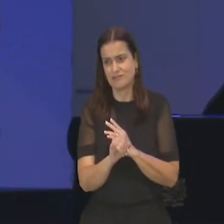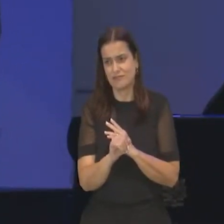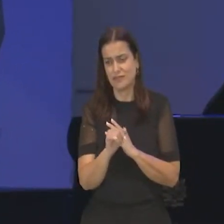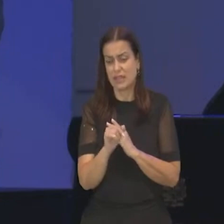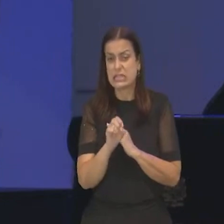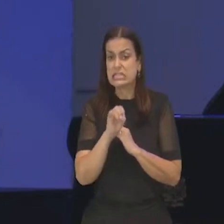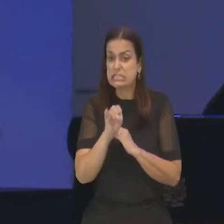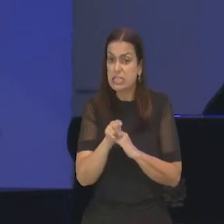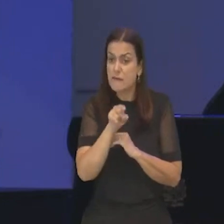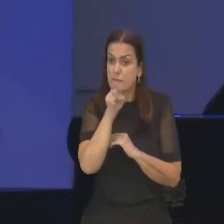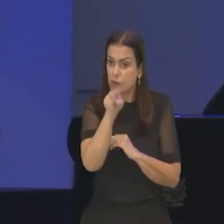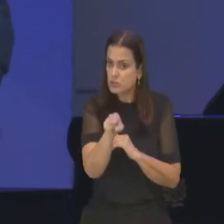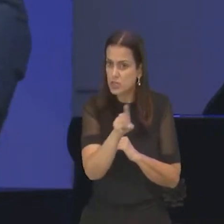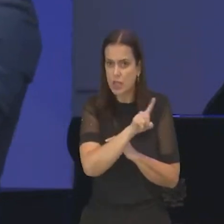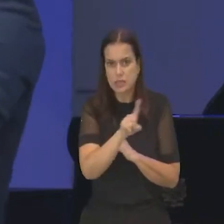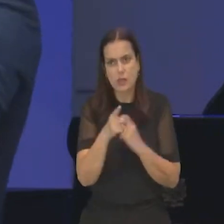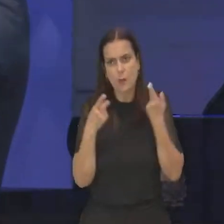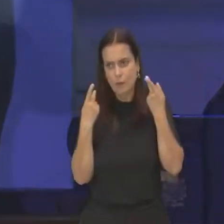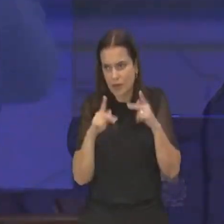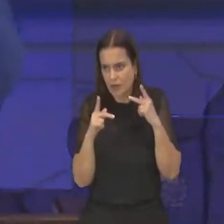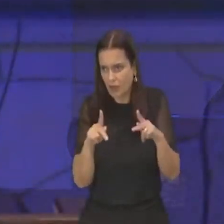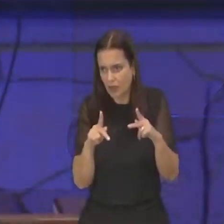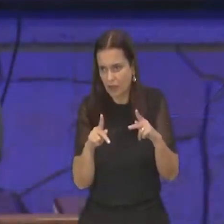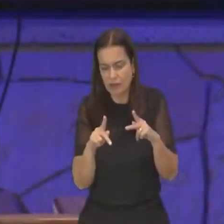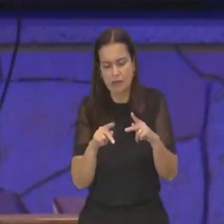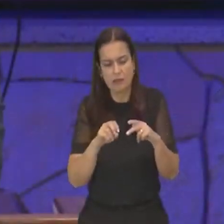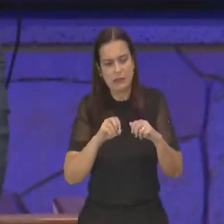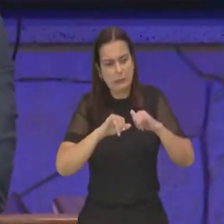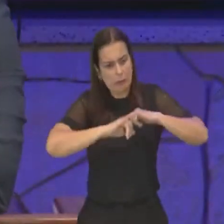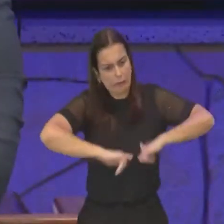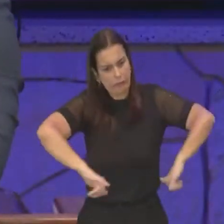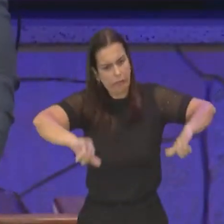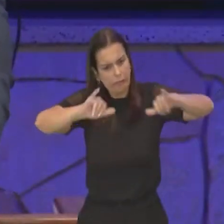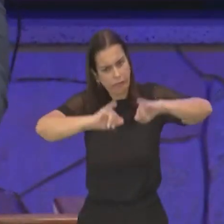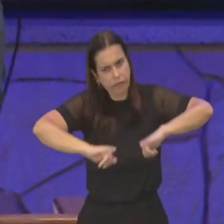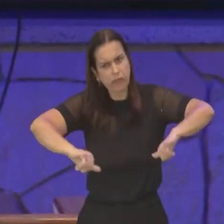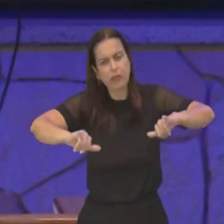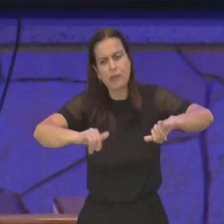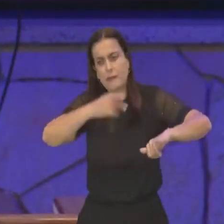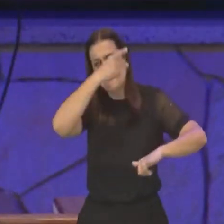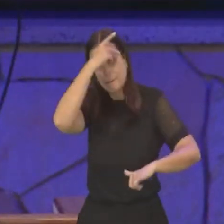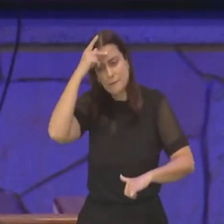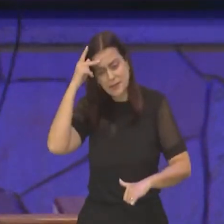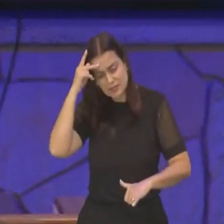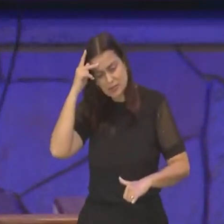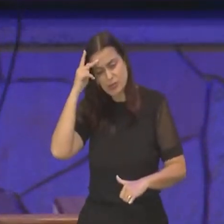Se você não pregar, se você não proclamar as verdades, pessoas